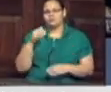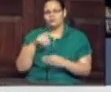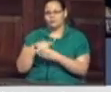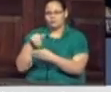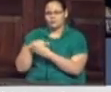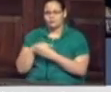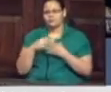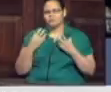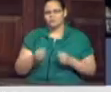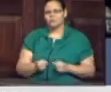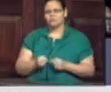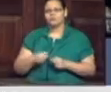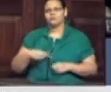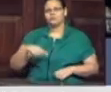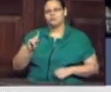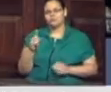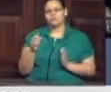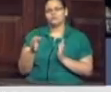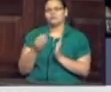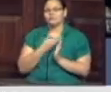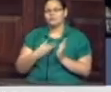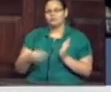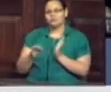aprovado, vai à promulgação.